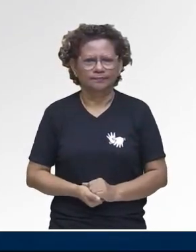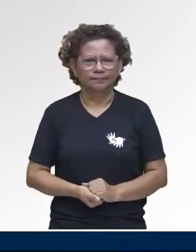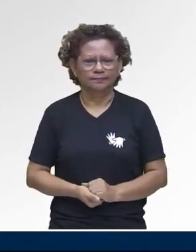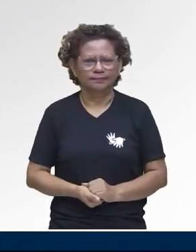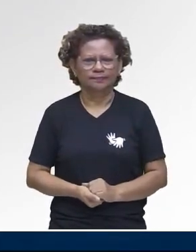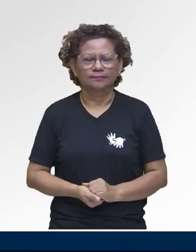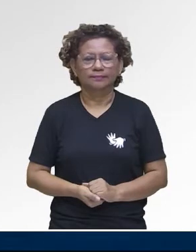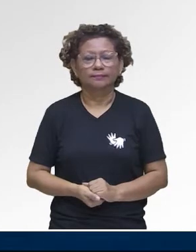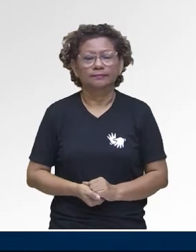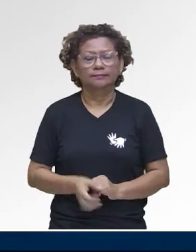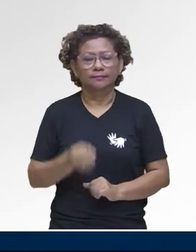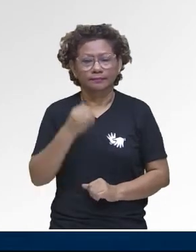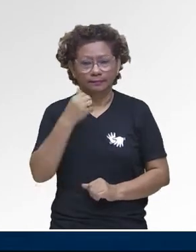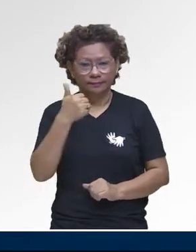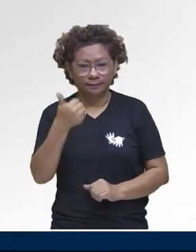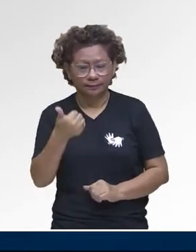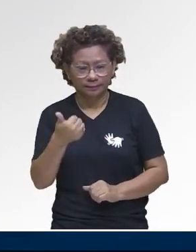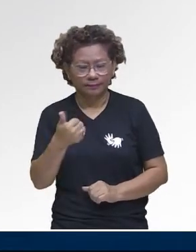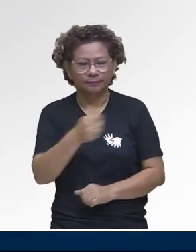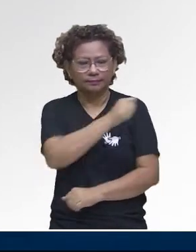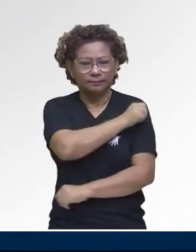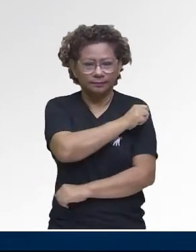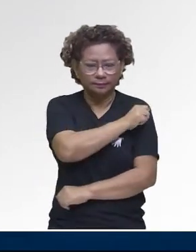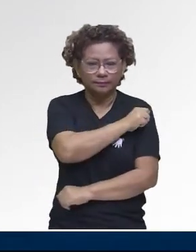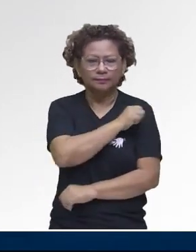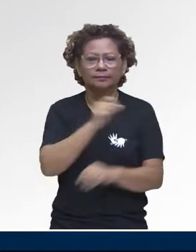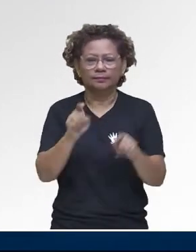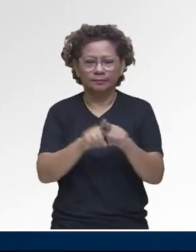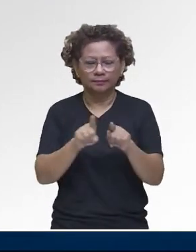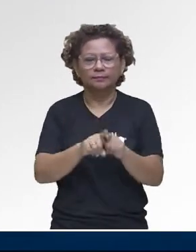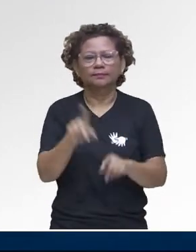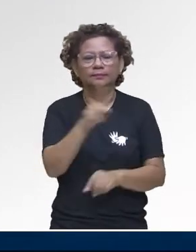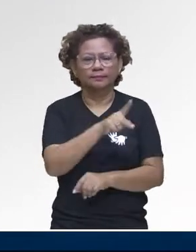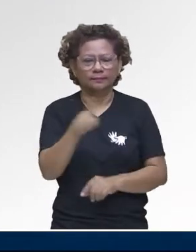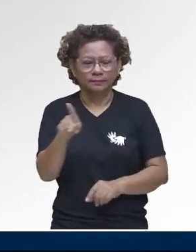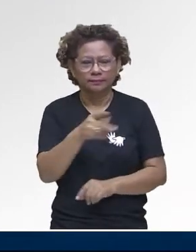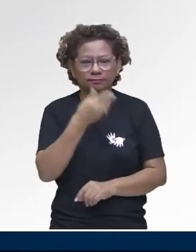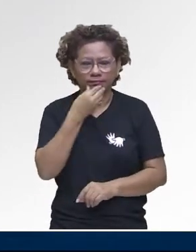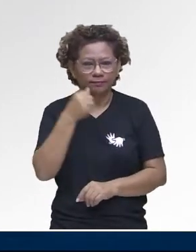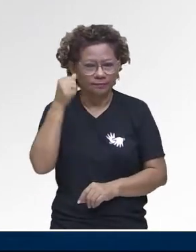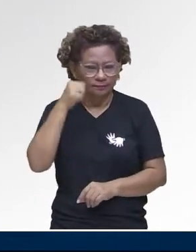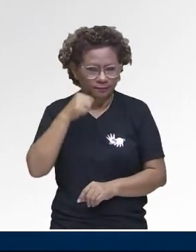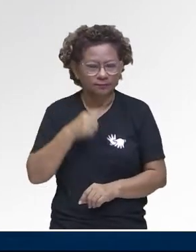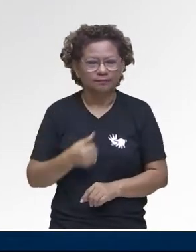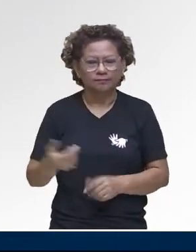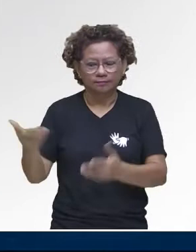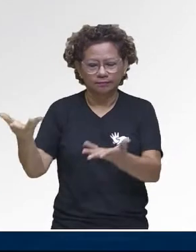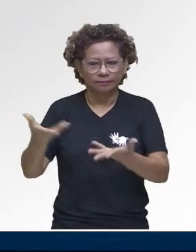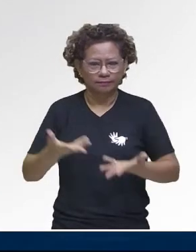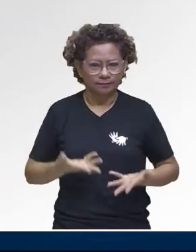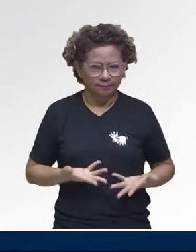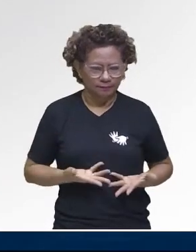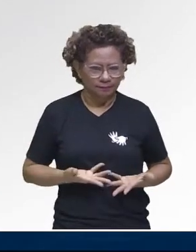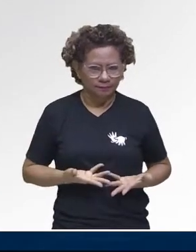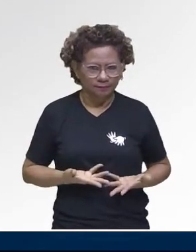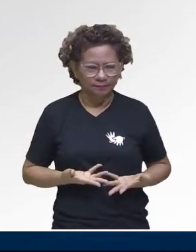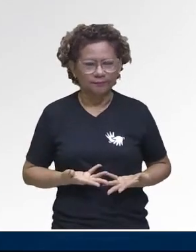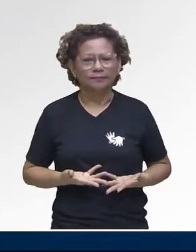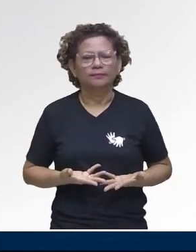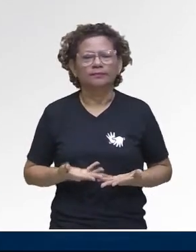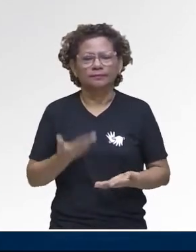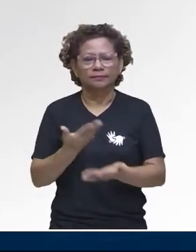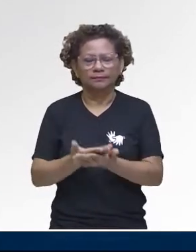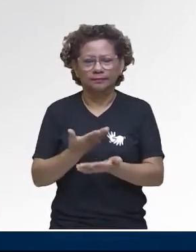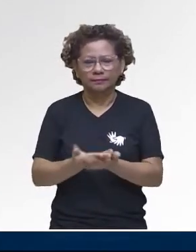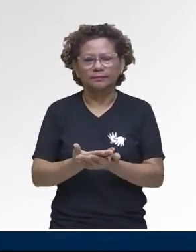Olá, alunos, alunas, professores e professoras, sejam todos bem-vindos à nossa aula de hoje, dando continuidade ao nosso estudo